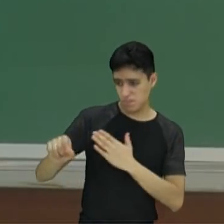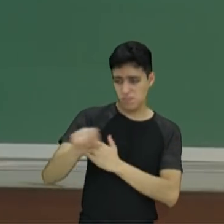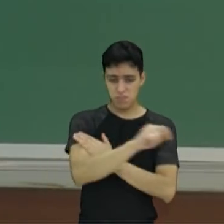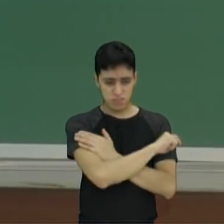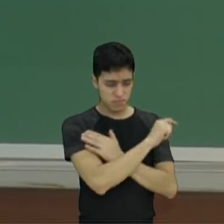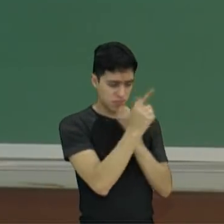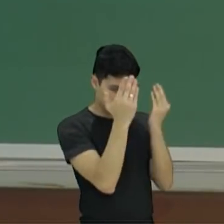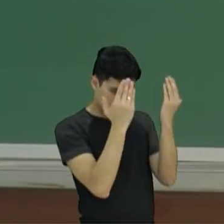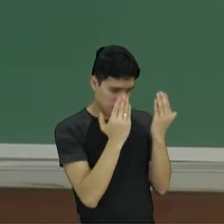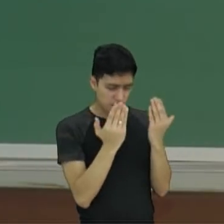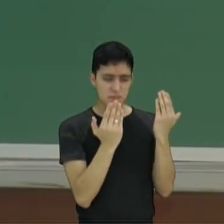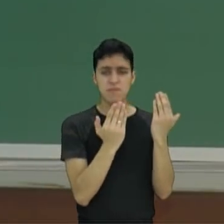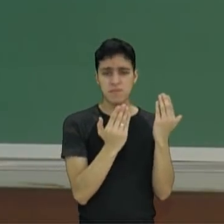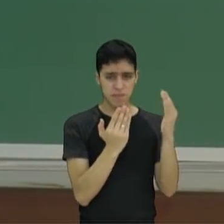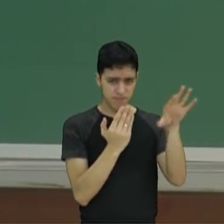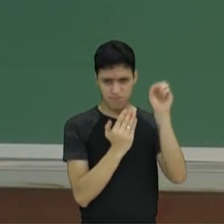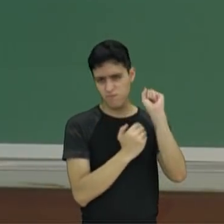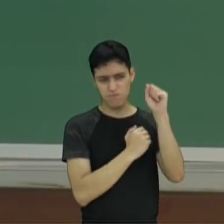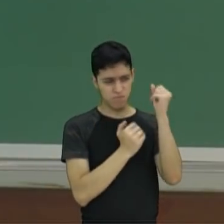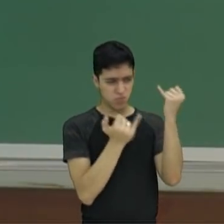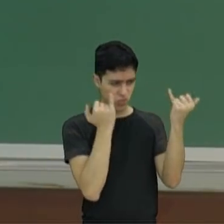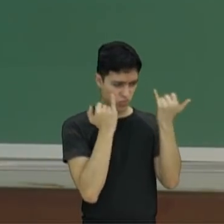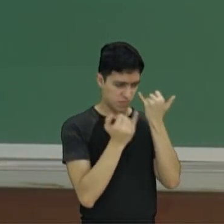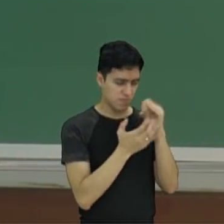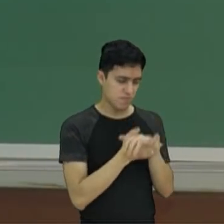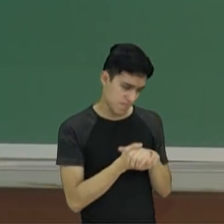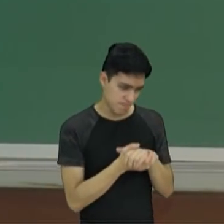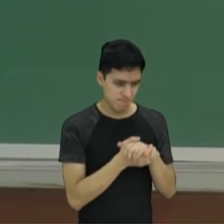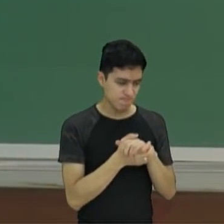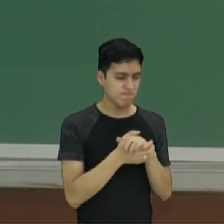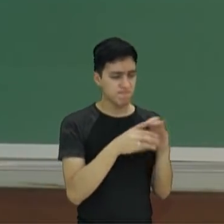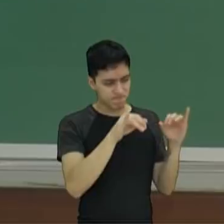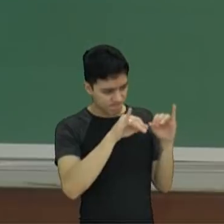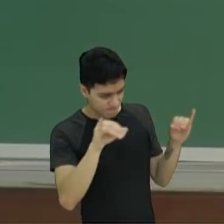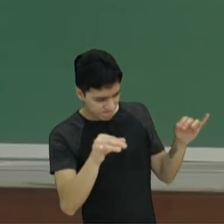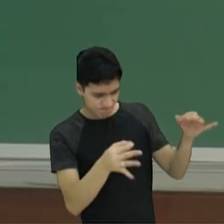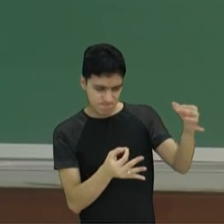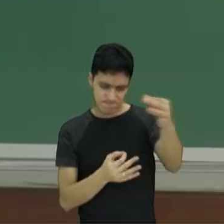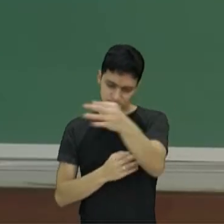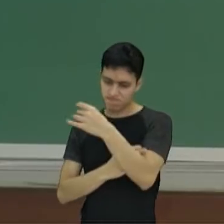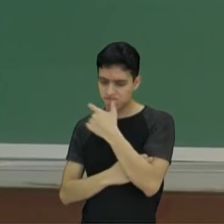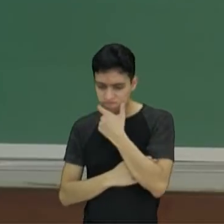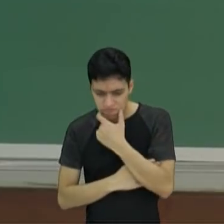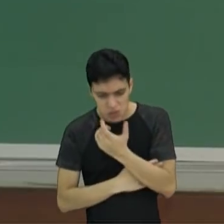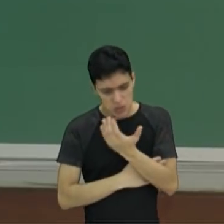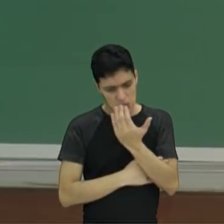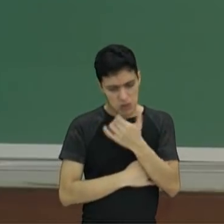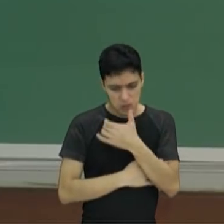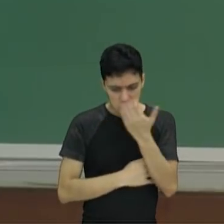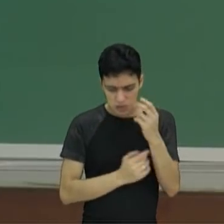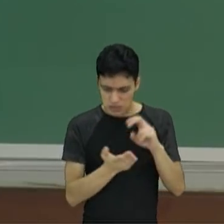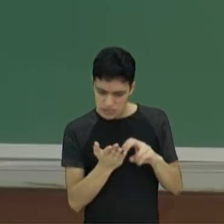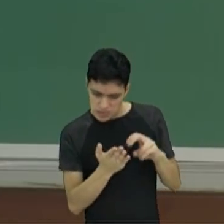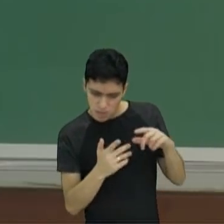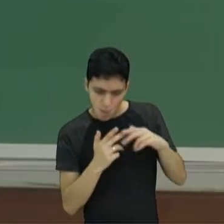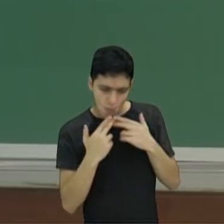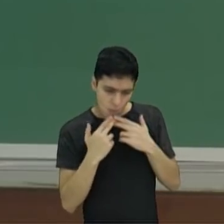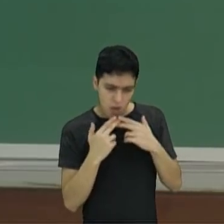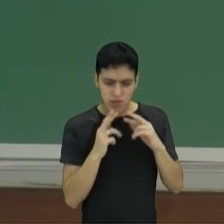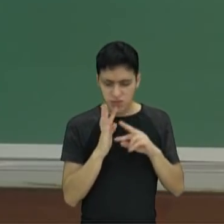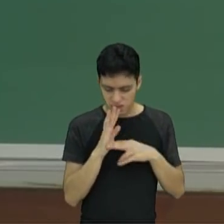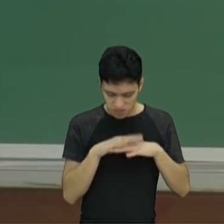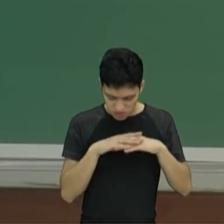analisaram, ela dizia que a ingestão, se alimentar com uma fruta pela manhã, faria com que as pessoas